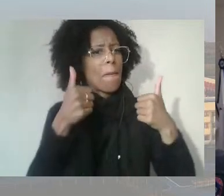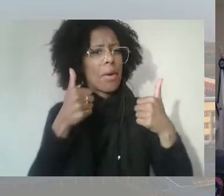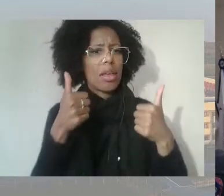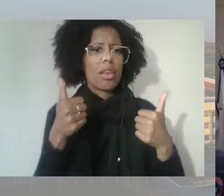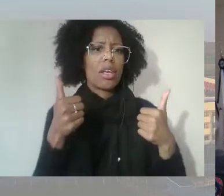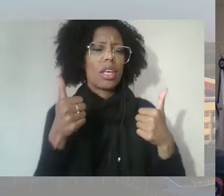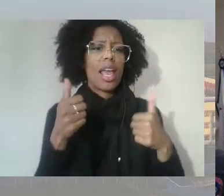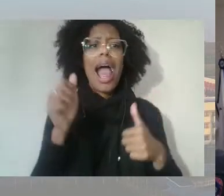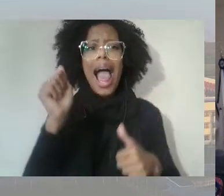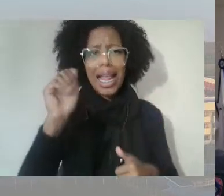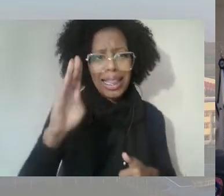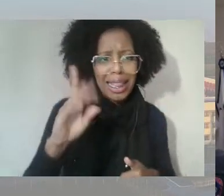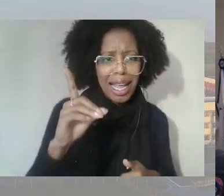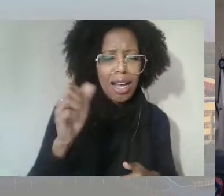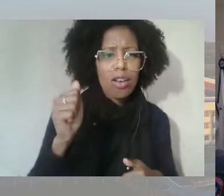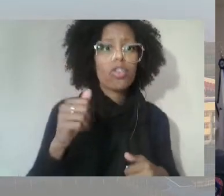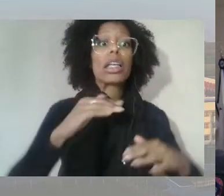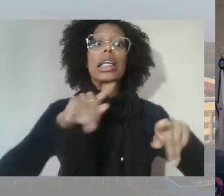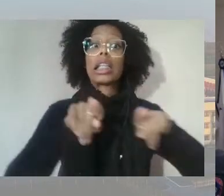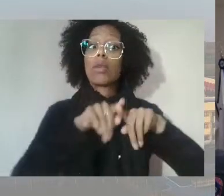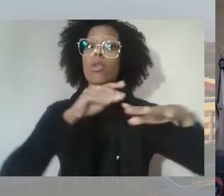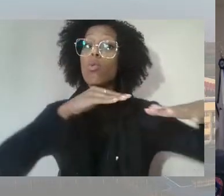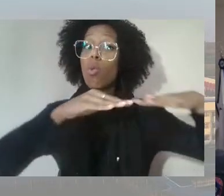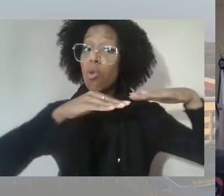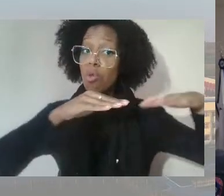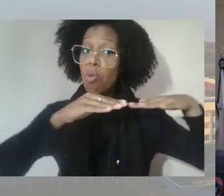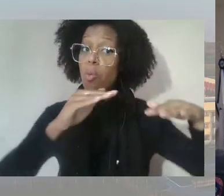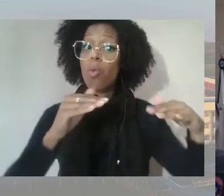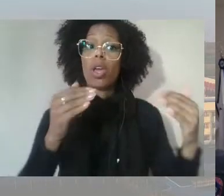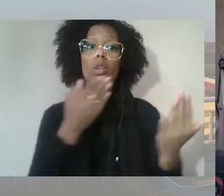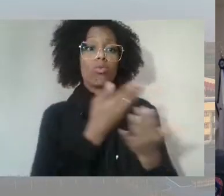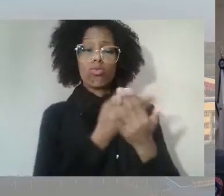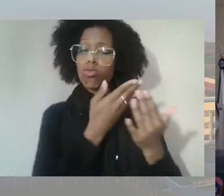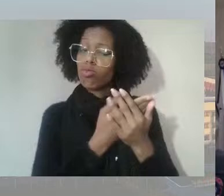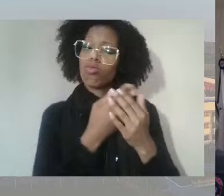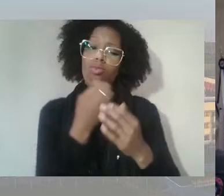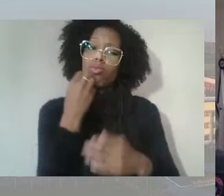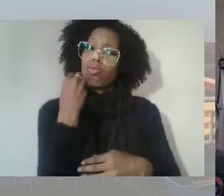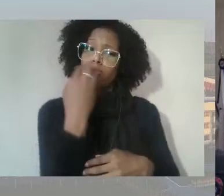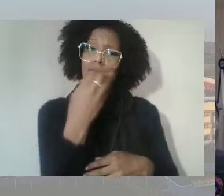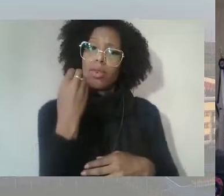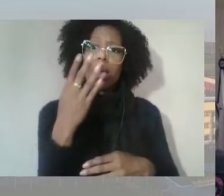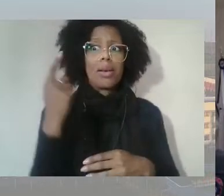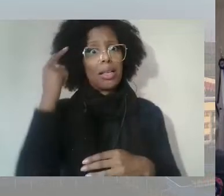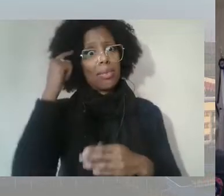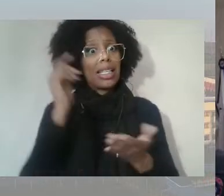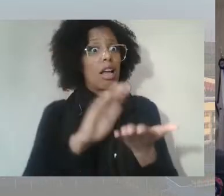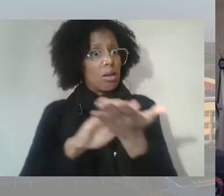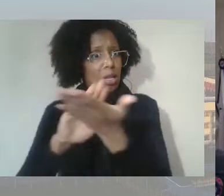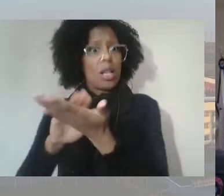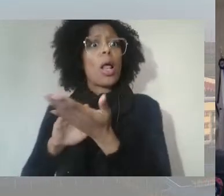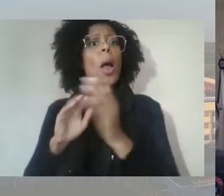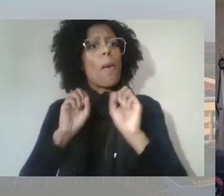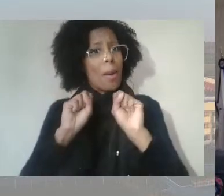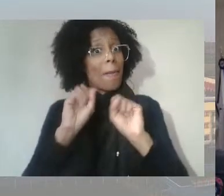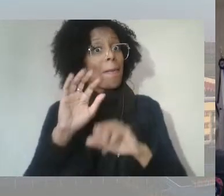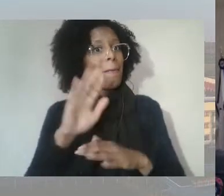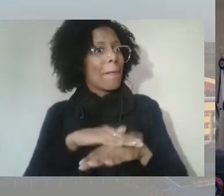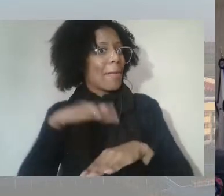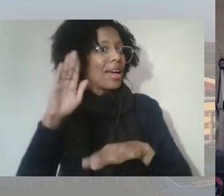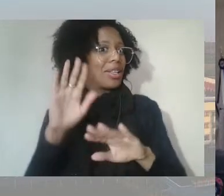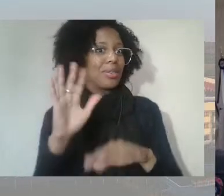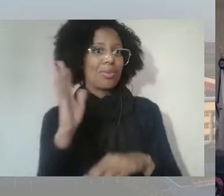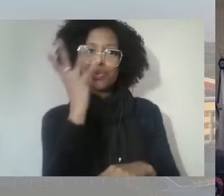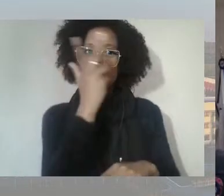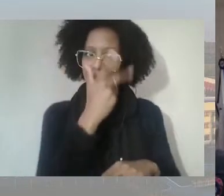com certeza, o movimento estudantil é gigante. O que me entristece é, essa homenagem poderia ser muito mais bonita. Gostaria de ressaltar,